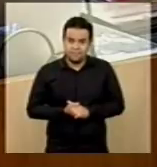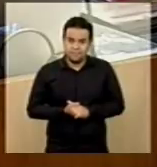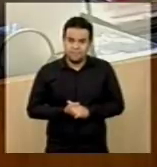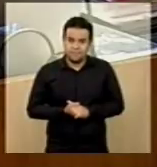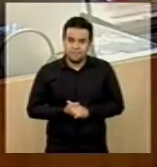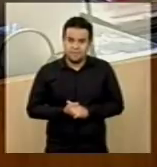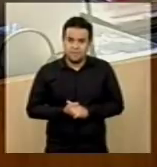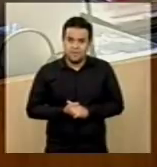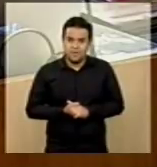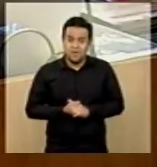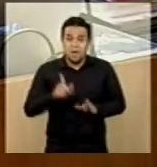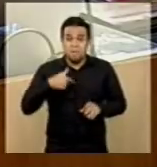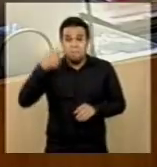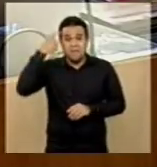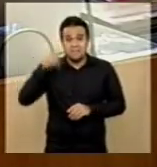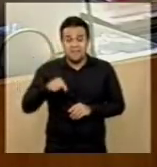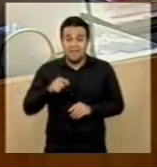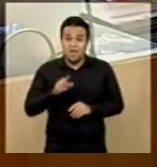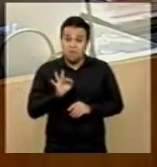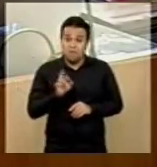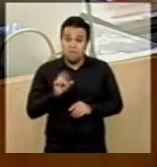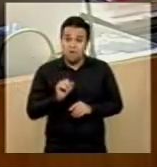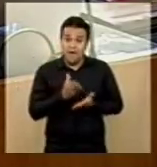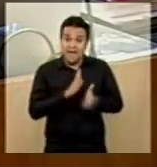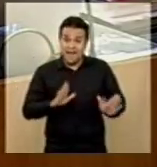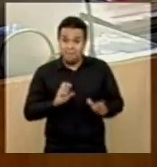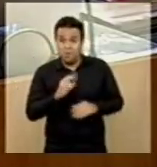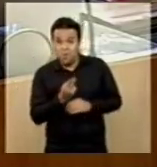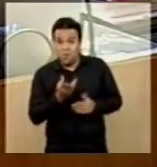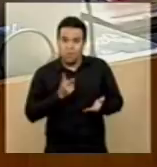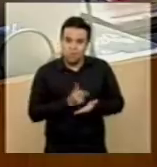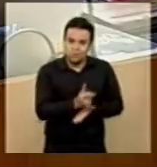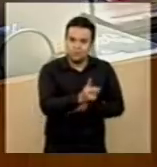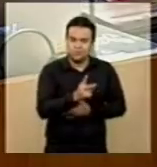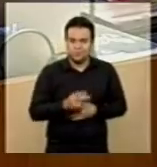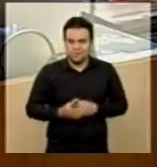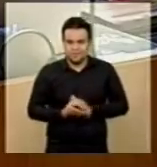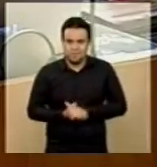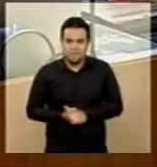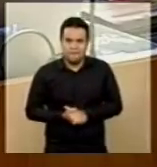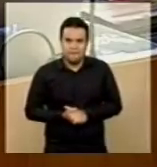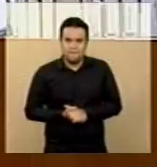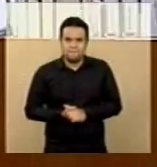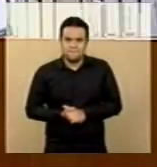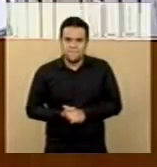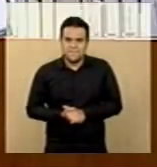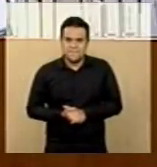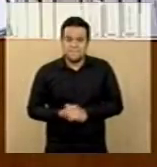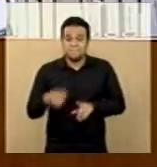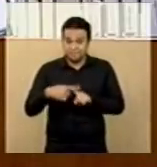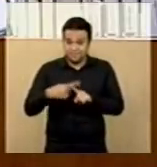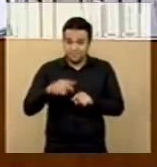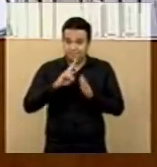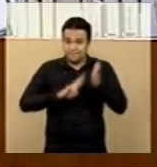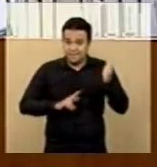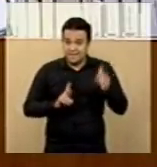ou mantendo. O que foi bem esclarecido já havia sido. Até porque o ministro